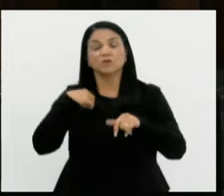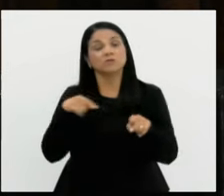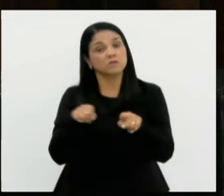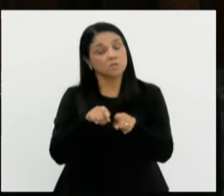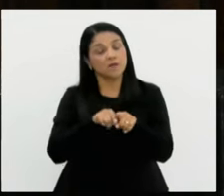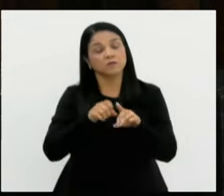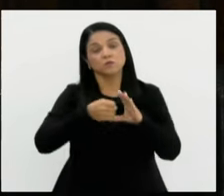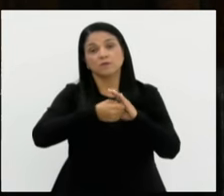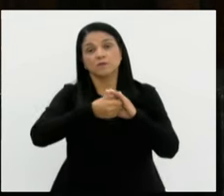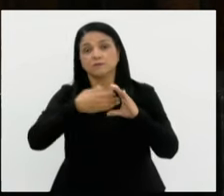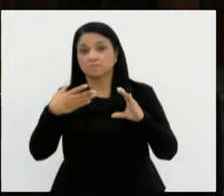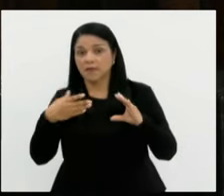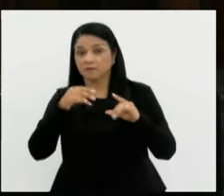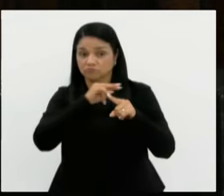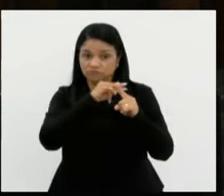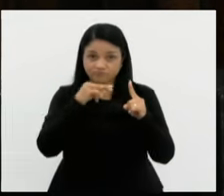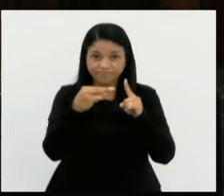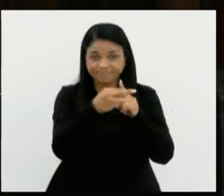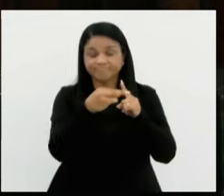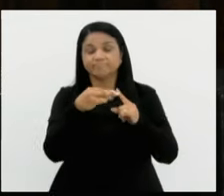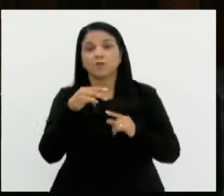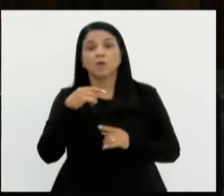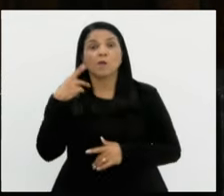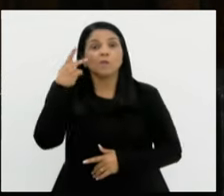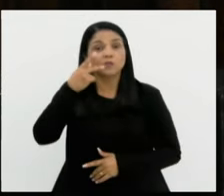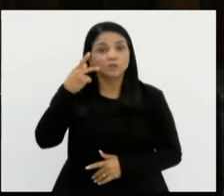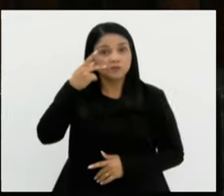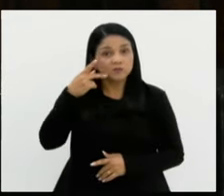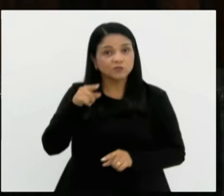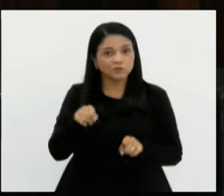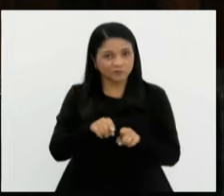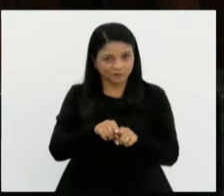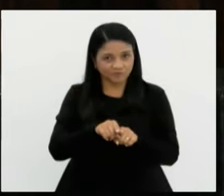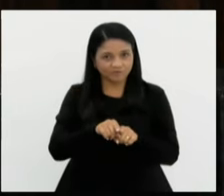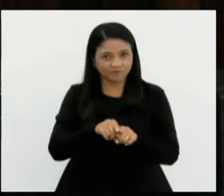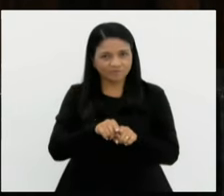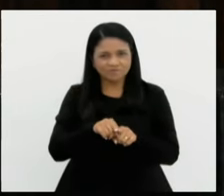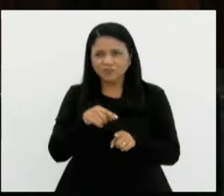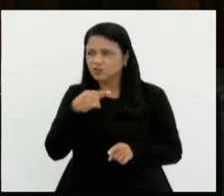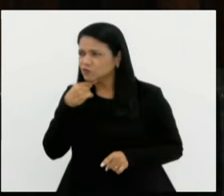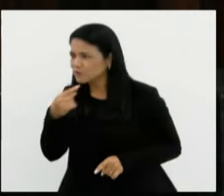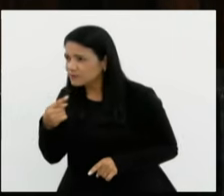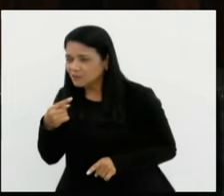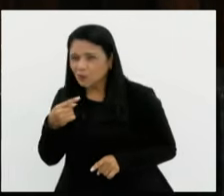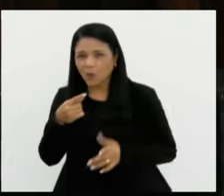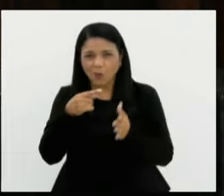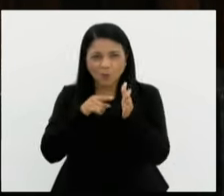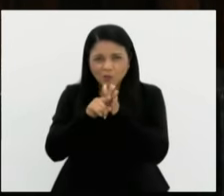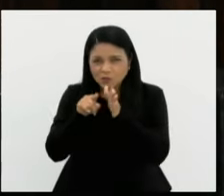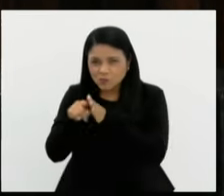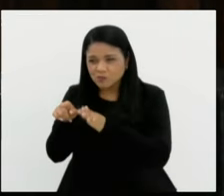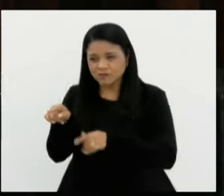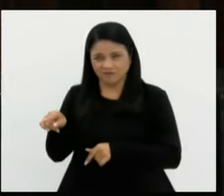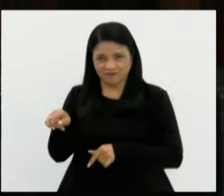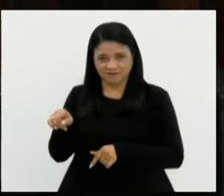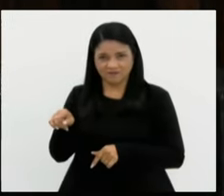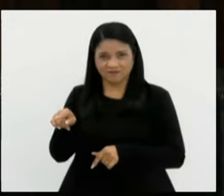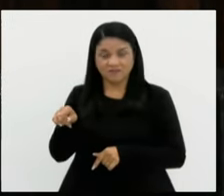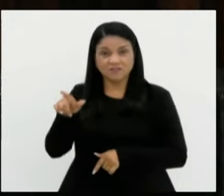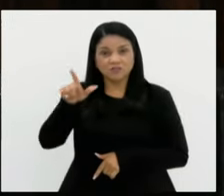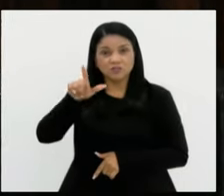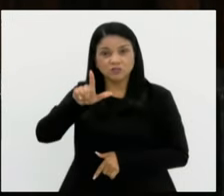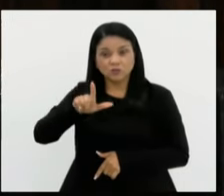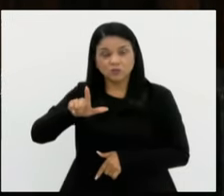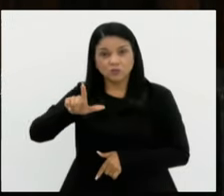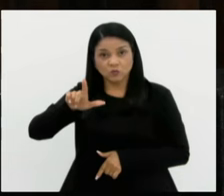senhor presidente. Alguém duvida, questiona que a deputada Lucinha é a maior aliada do